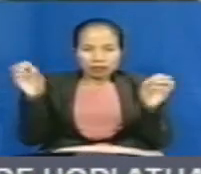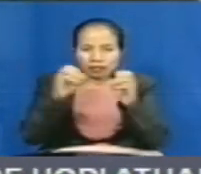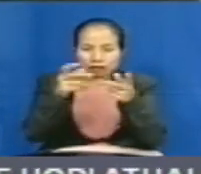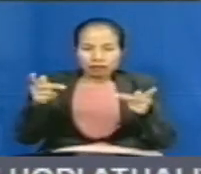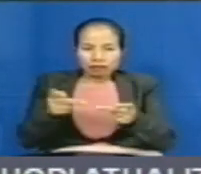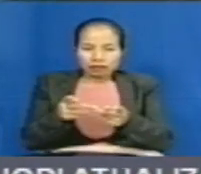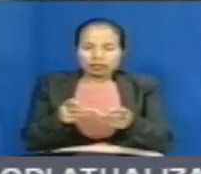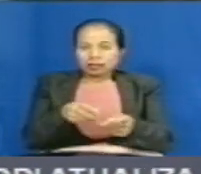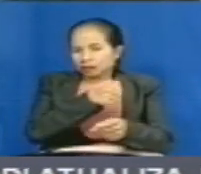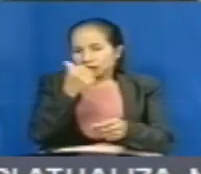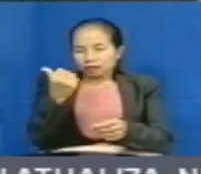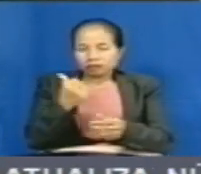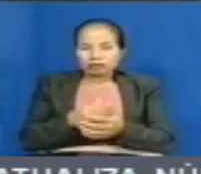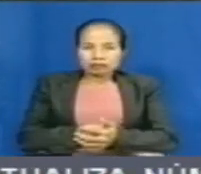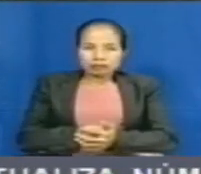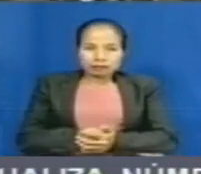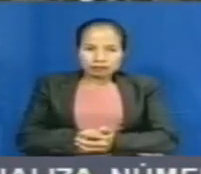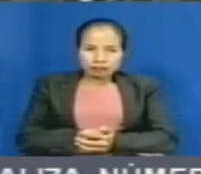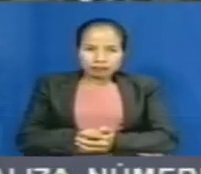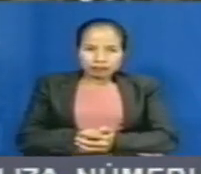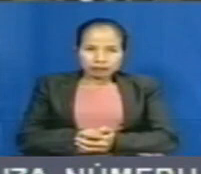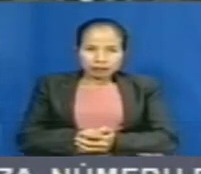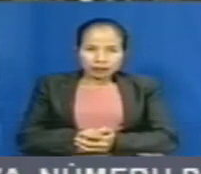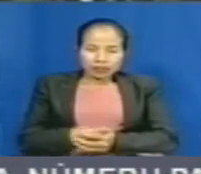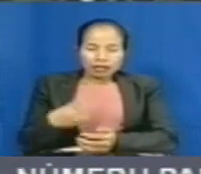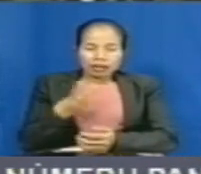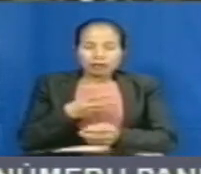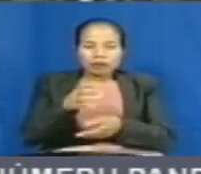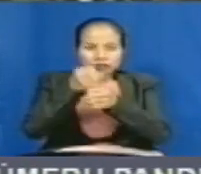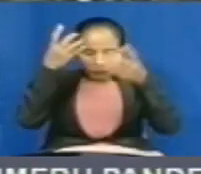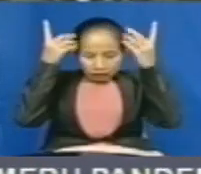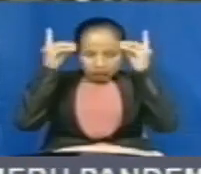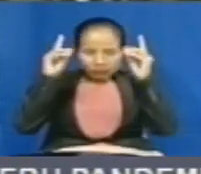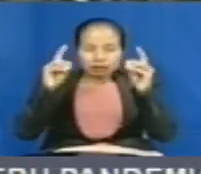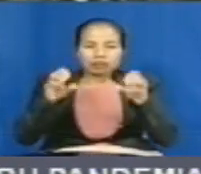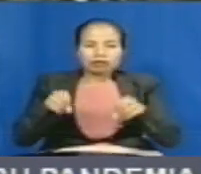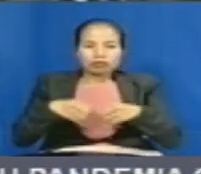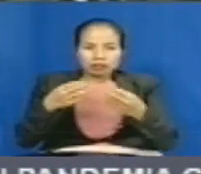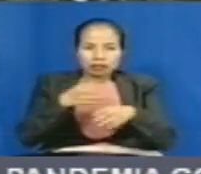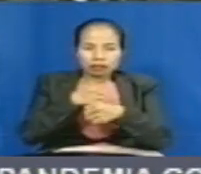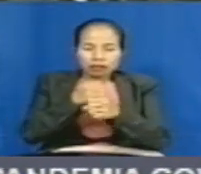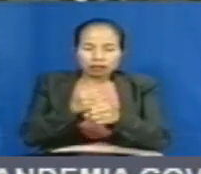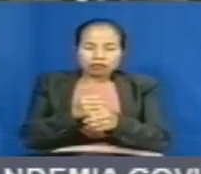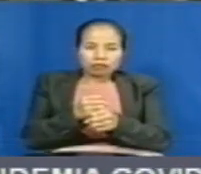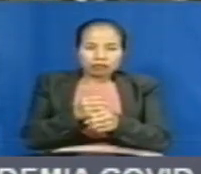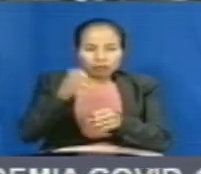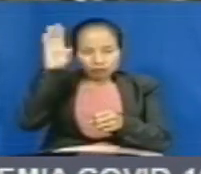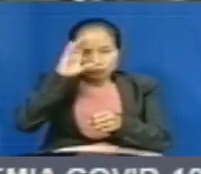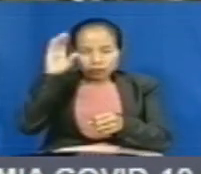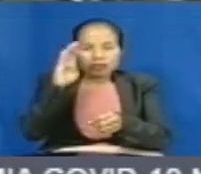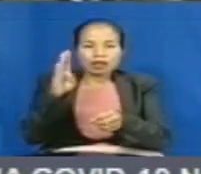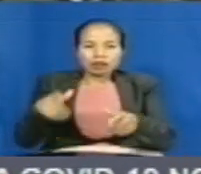em alternativa. Memang foi decisão, o insa at bele sobrevive, at morris.